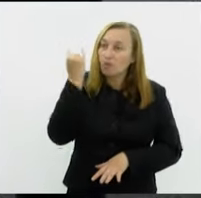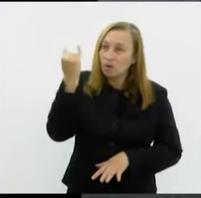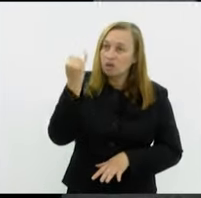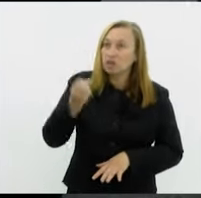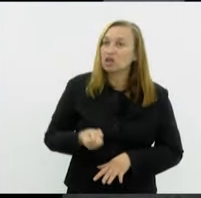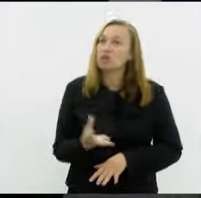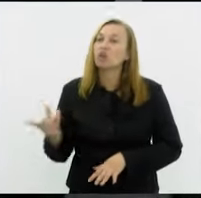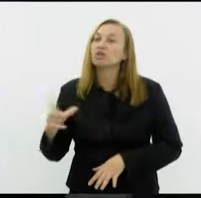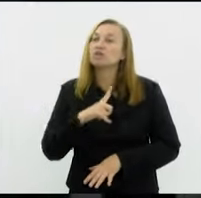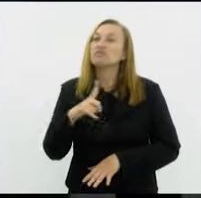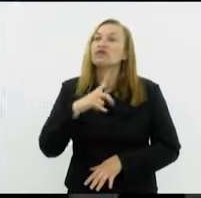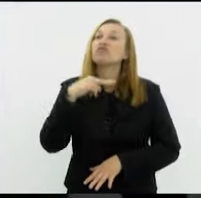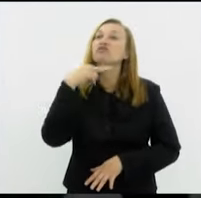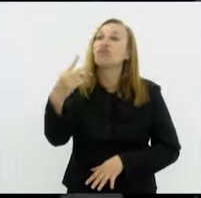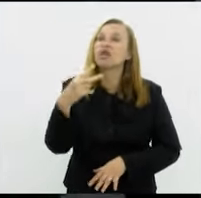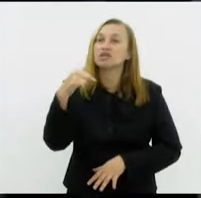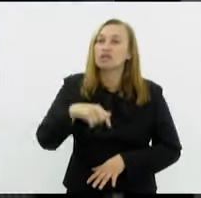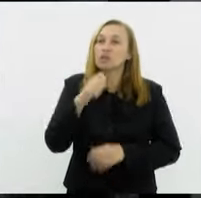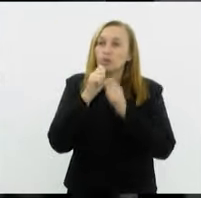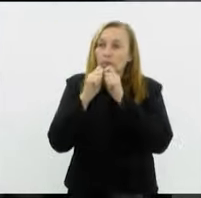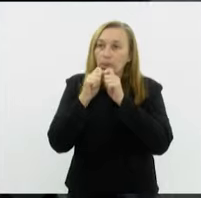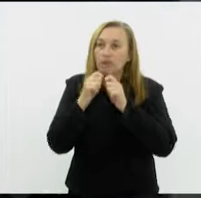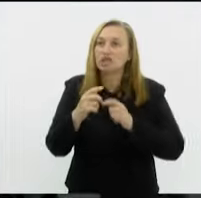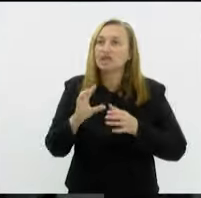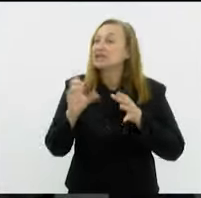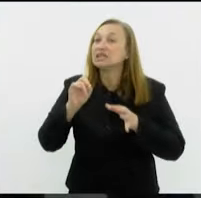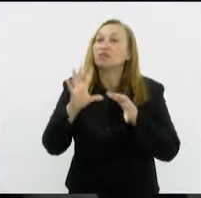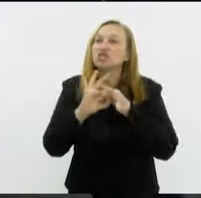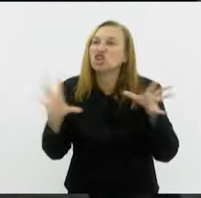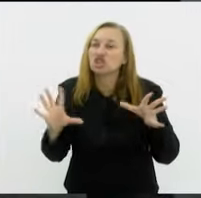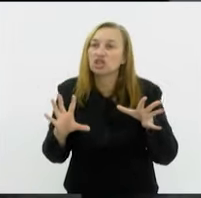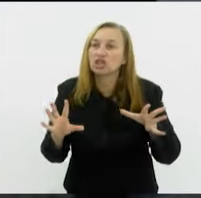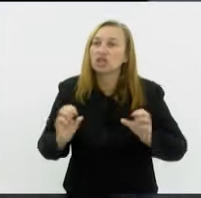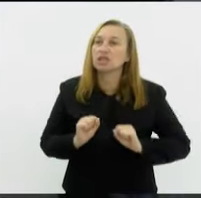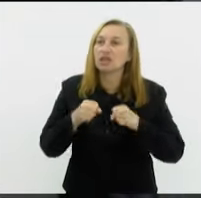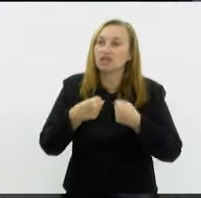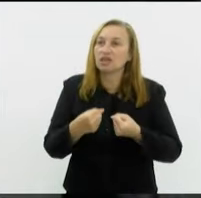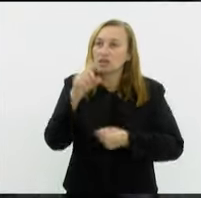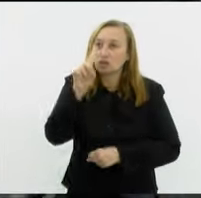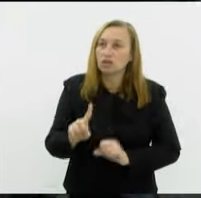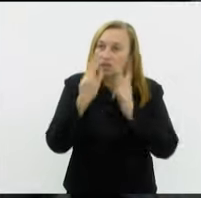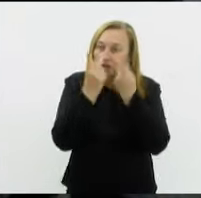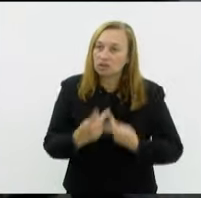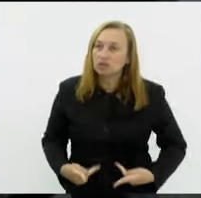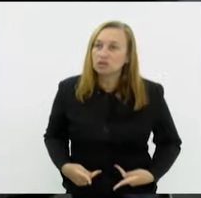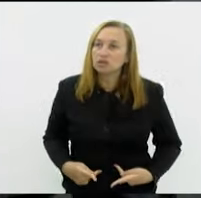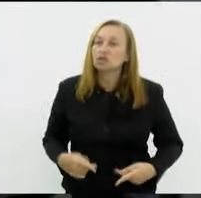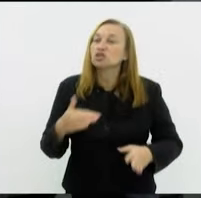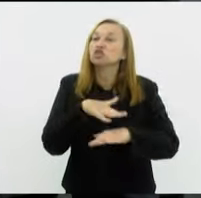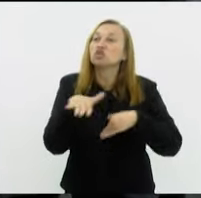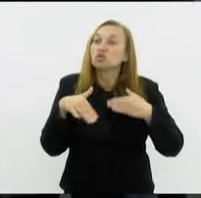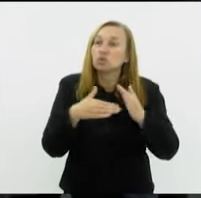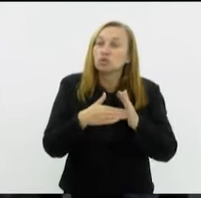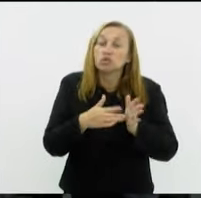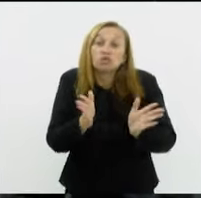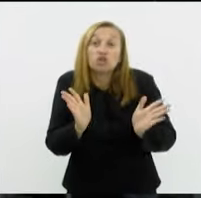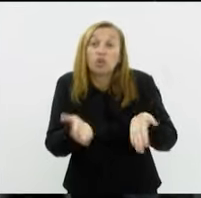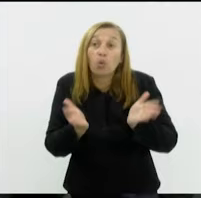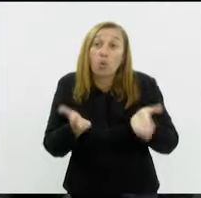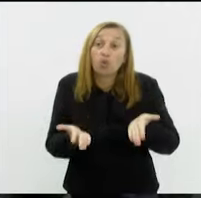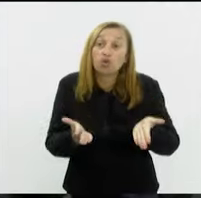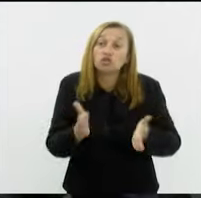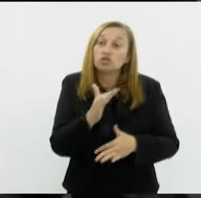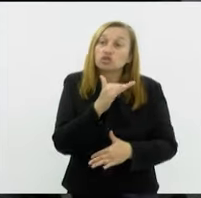enquanto eu tiver voz e vez aqui nesse microfone, não deixarei de defender os direitos humanos daqueles e daquelas que hoje